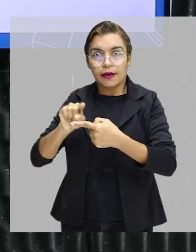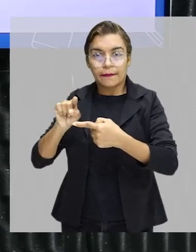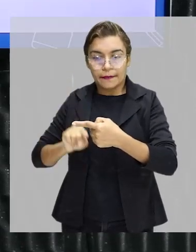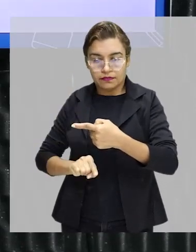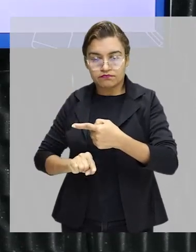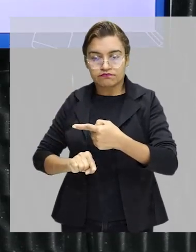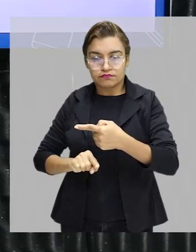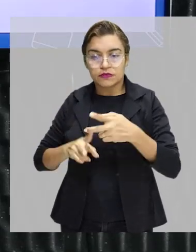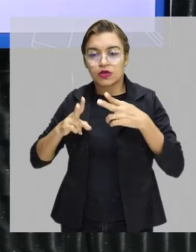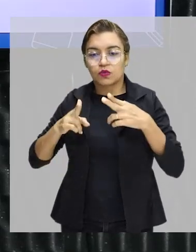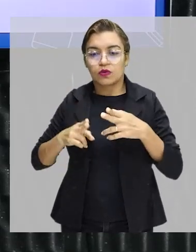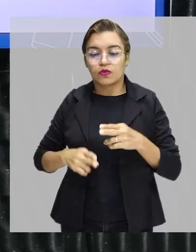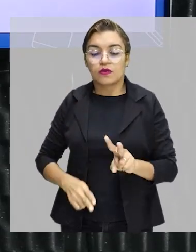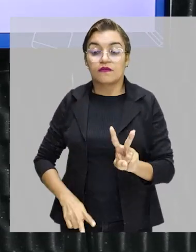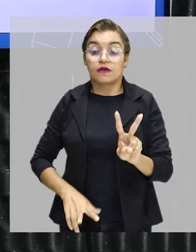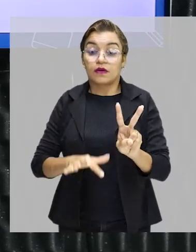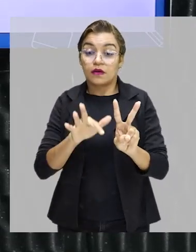dar